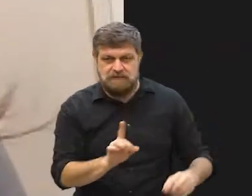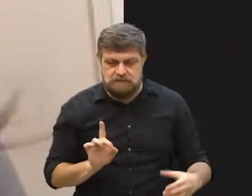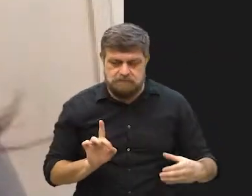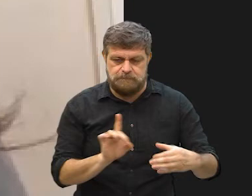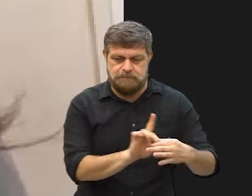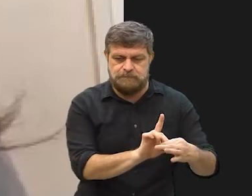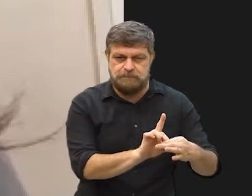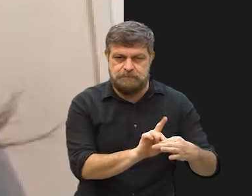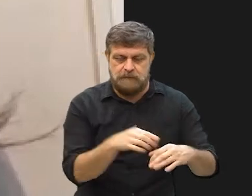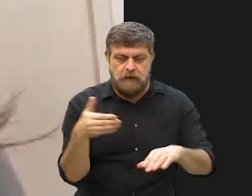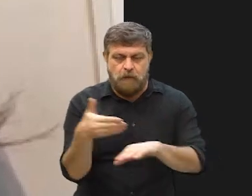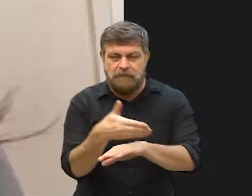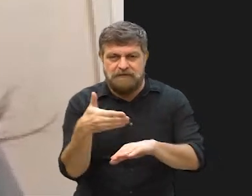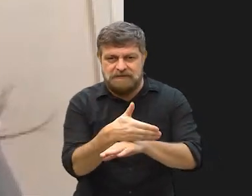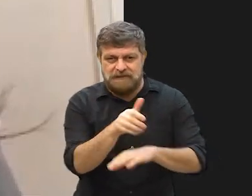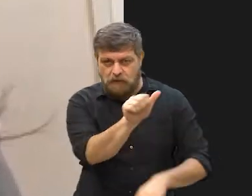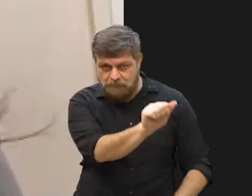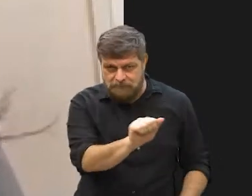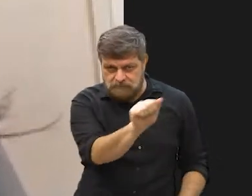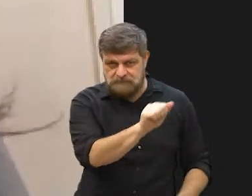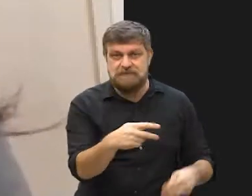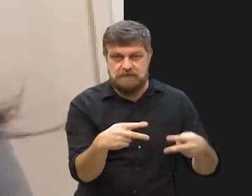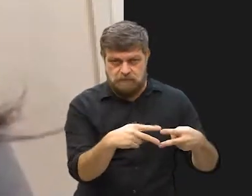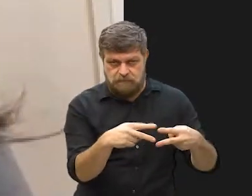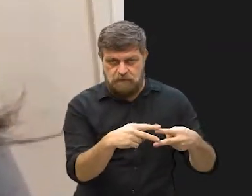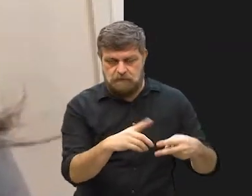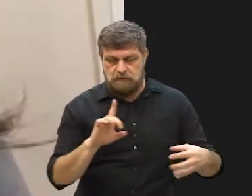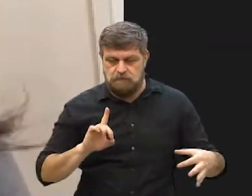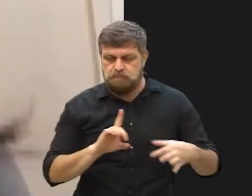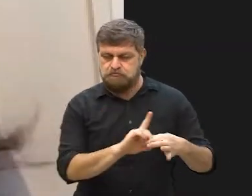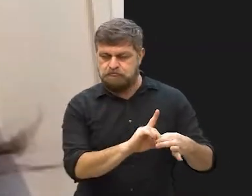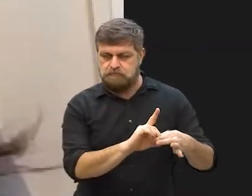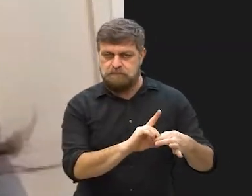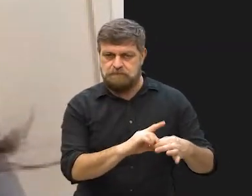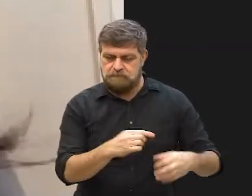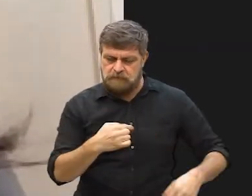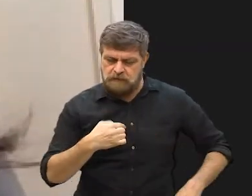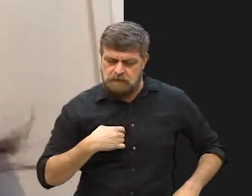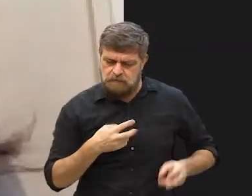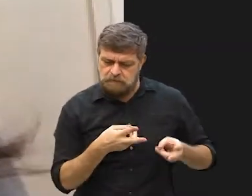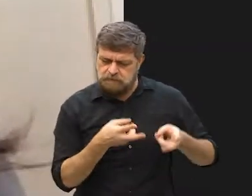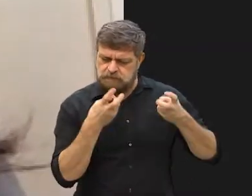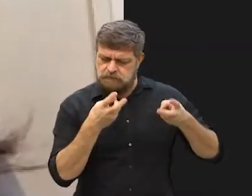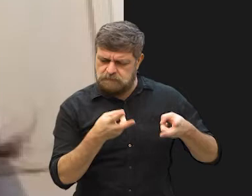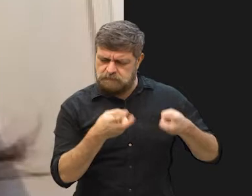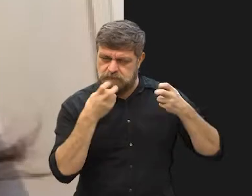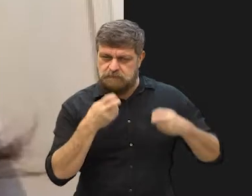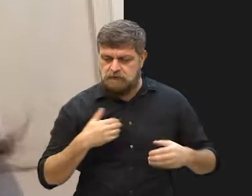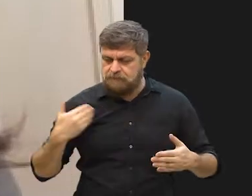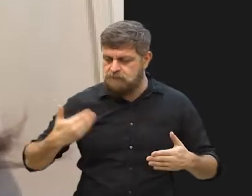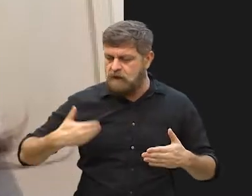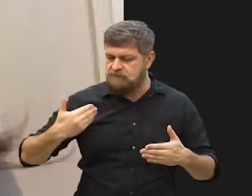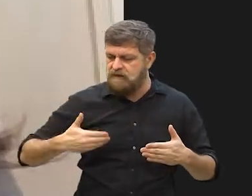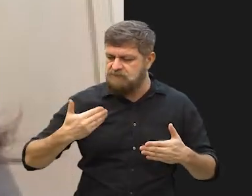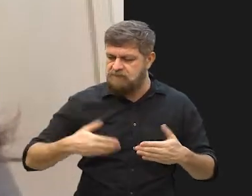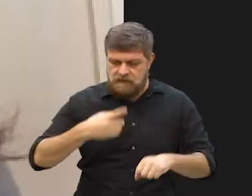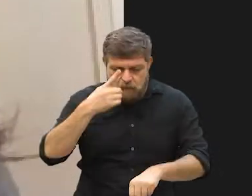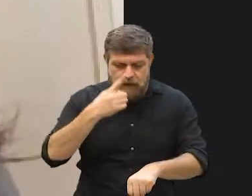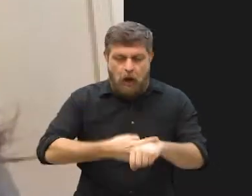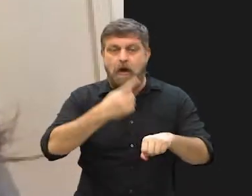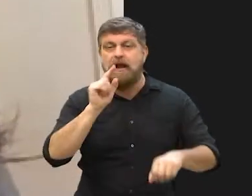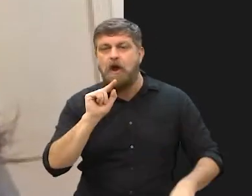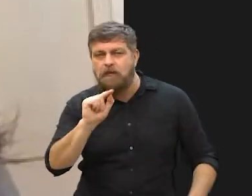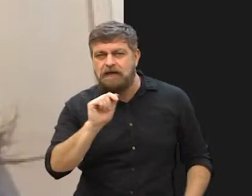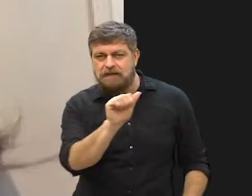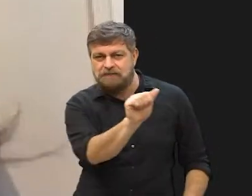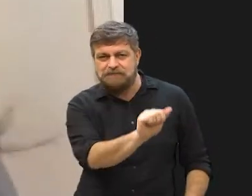eu comecei a participar de uma associação aqui na cidade. E aí, a gente se viu num determinado momento em que a